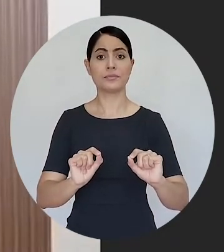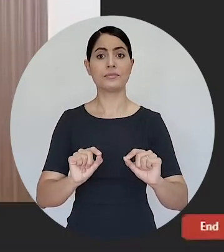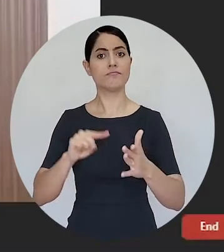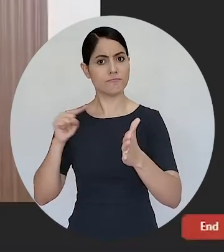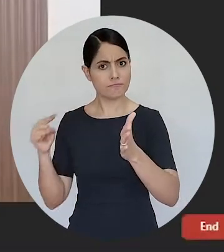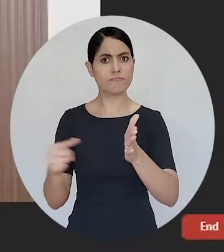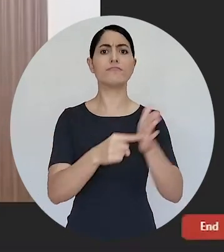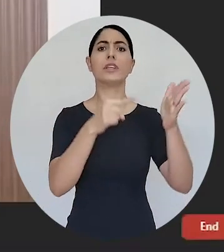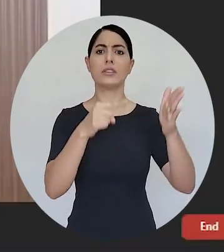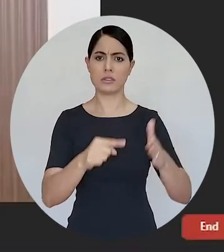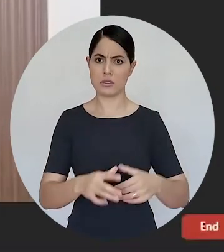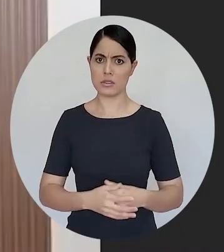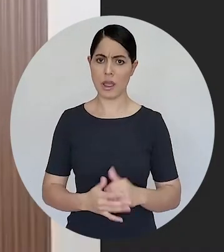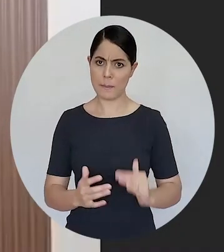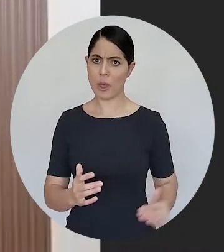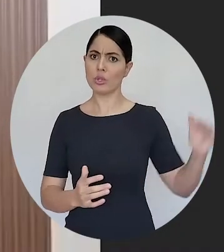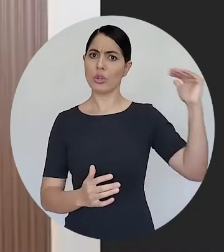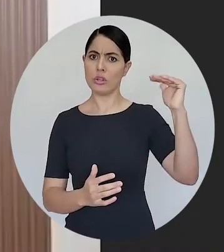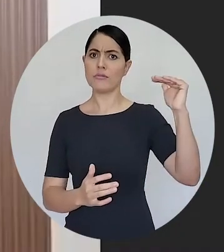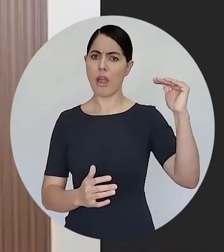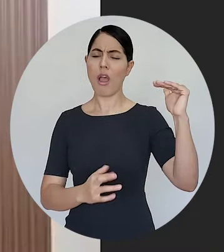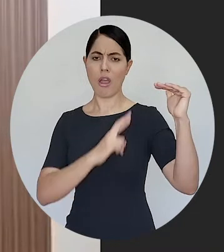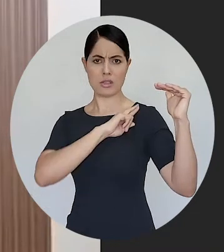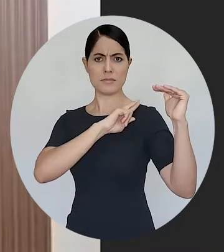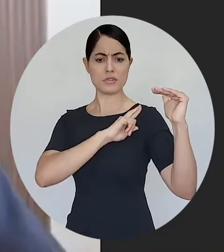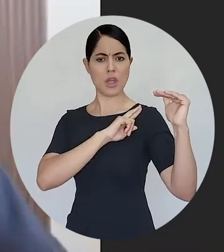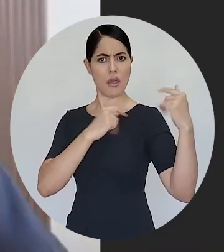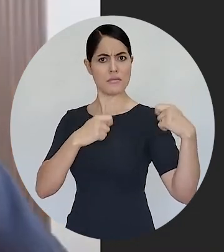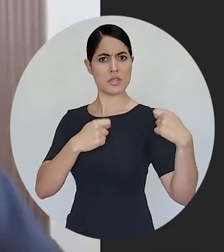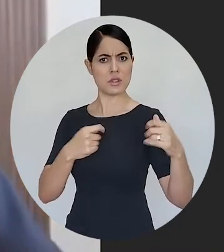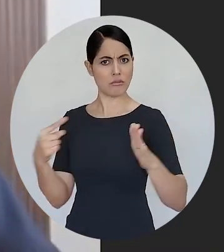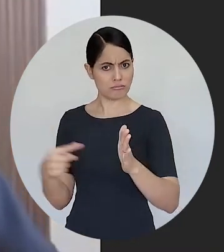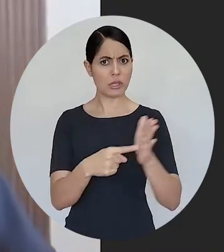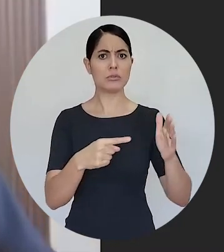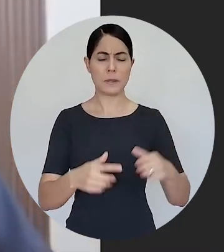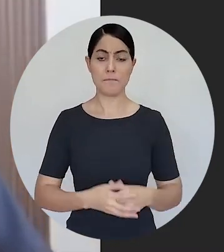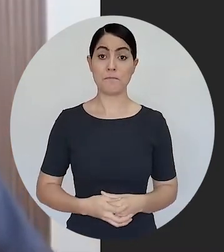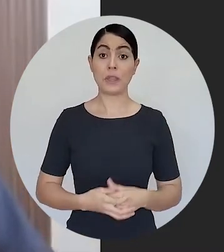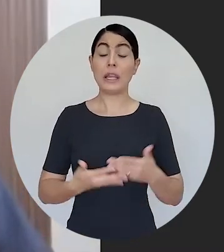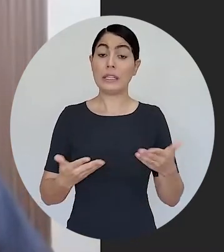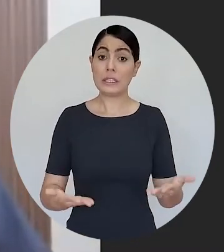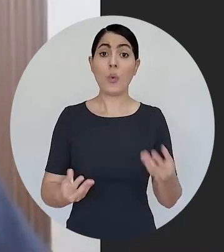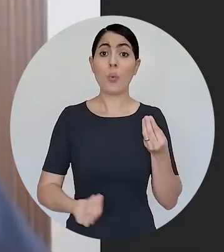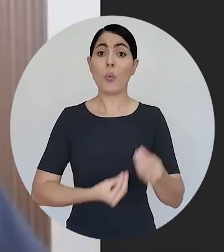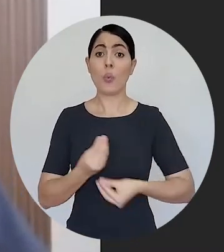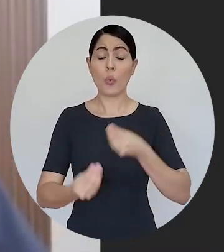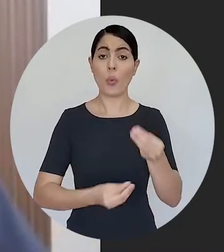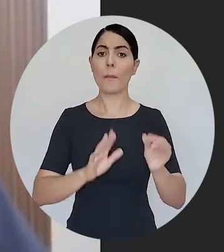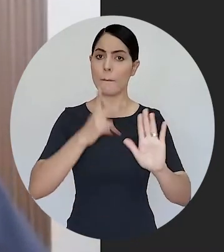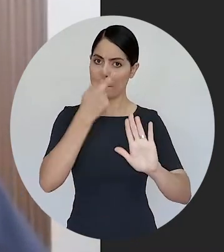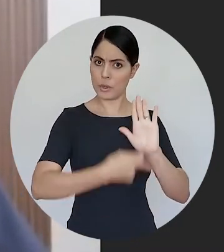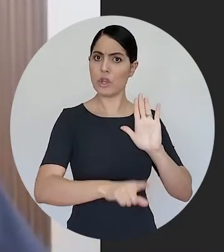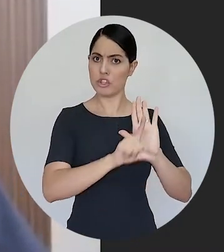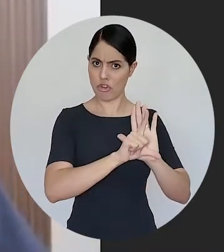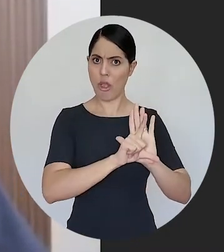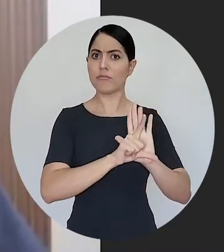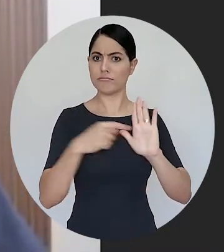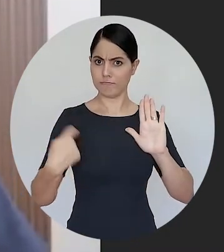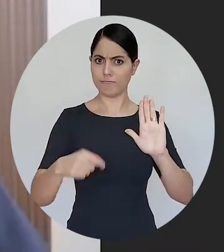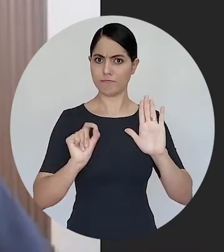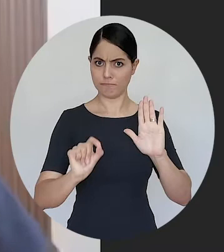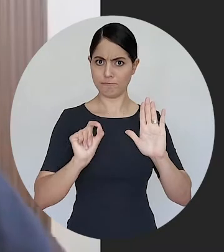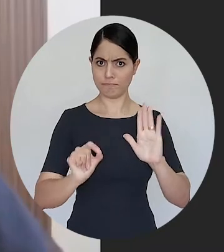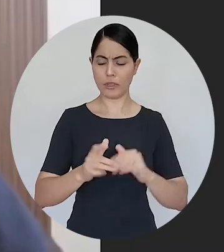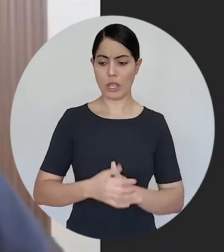objeto de relato para as autoridades competentes. Dentro da proposta da PL, existe